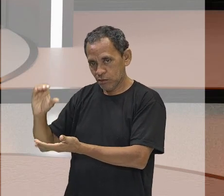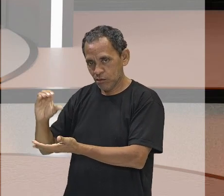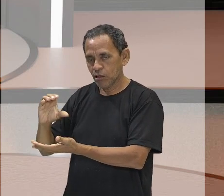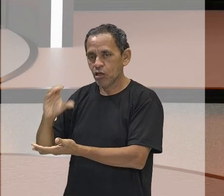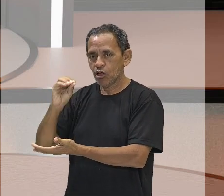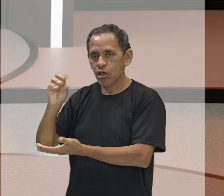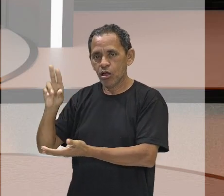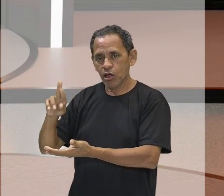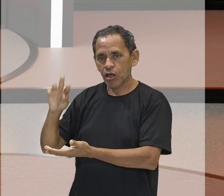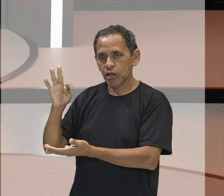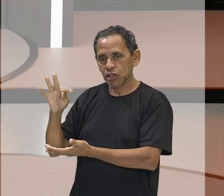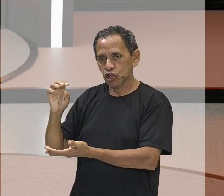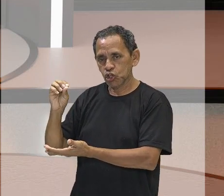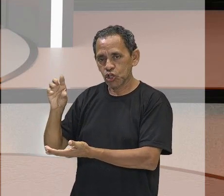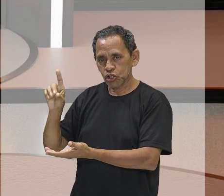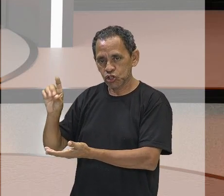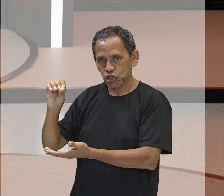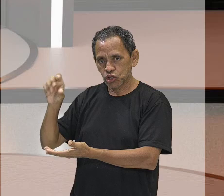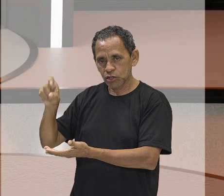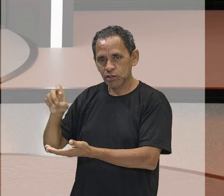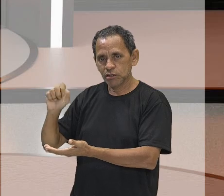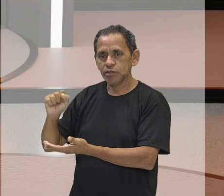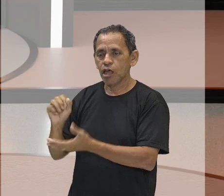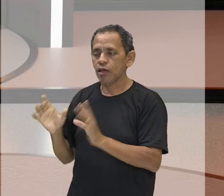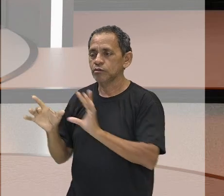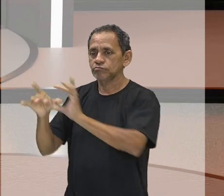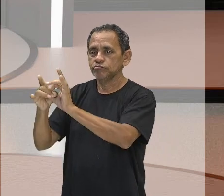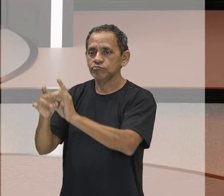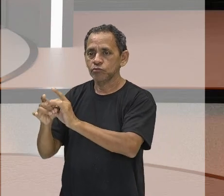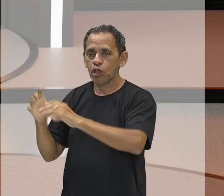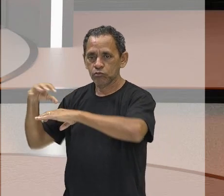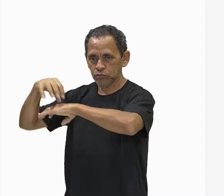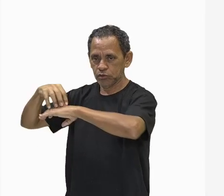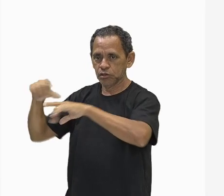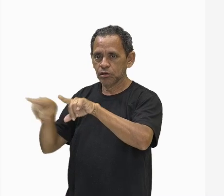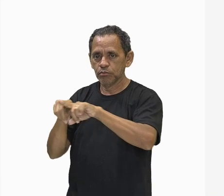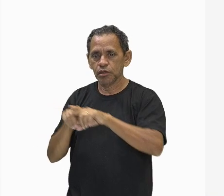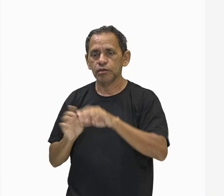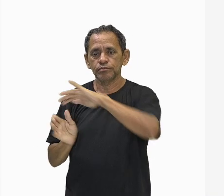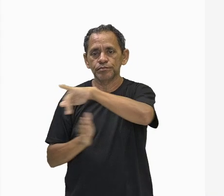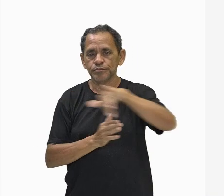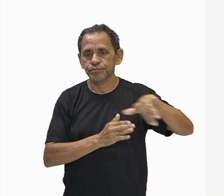Ortodoxa, vinculada ali a Constantinopla. Vamos lá, gente, contexto, vamos lá?